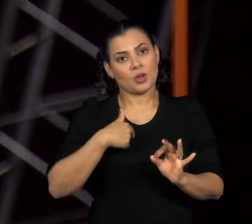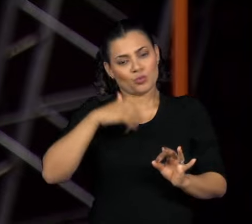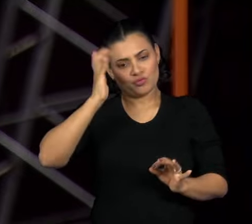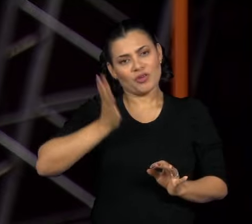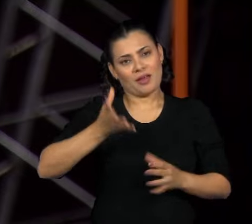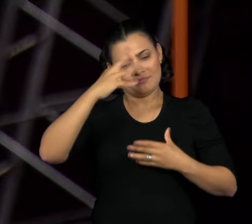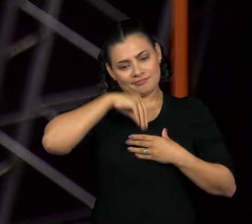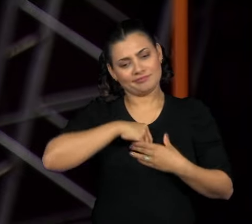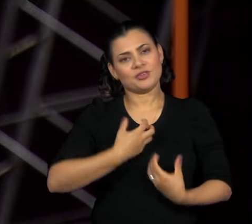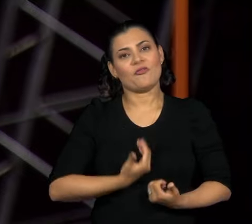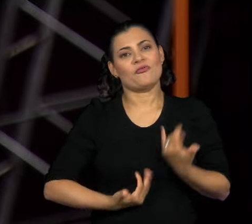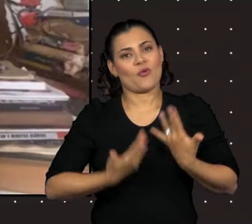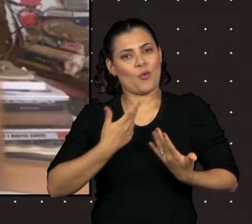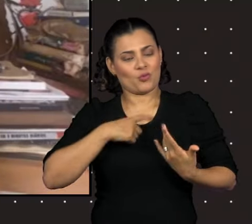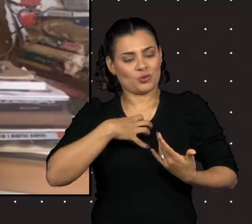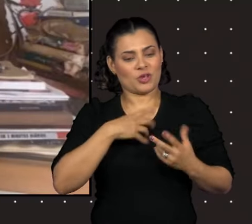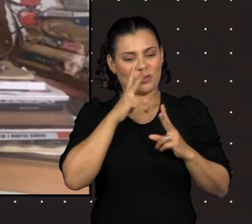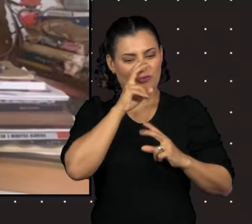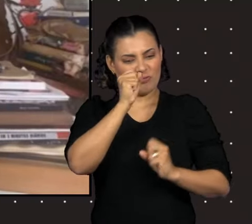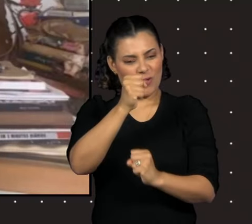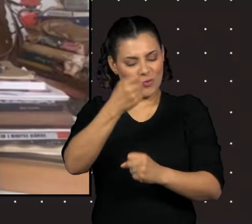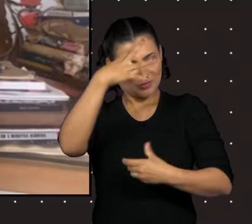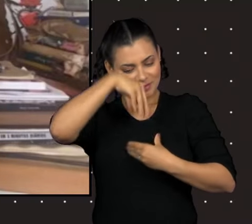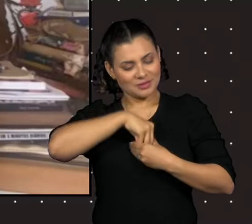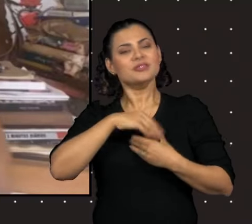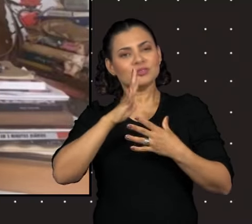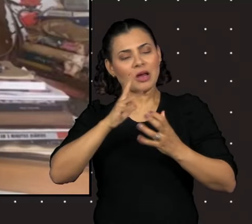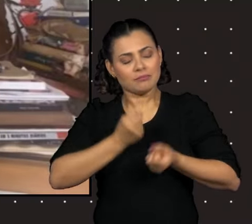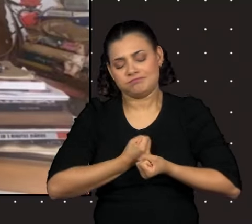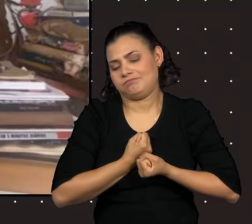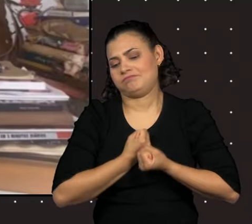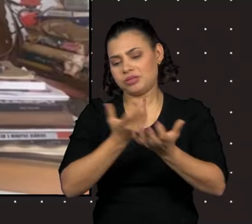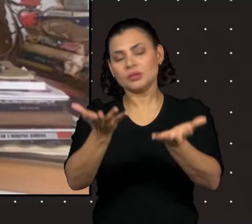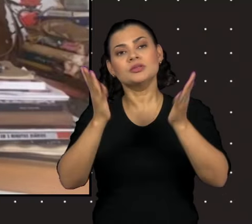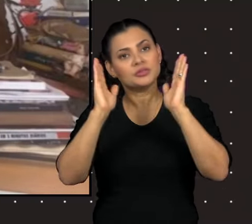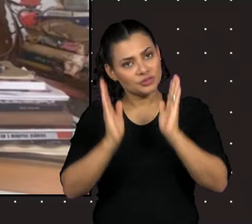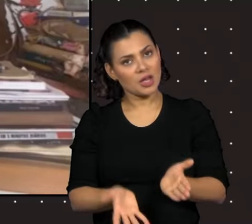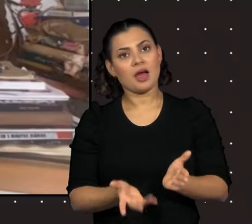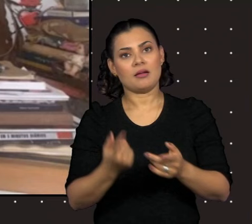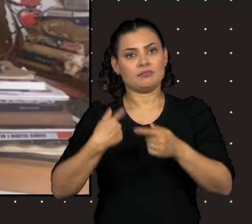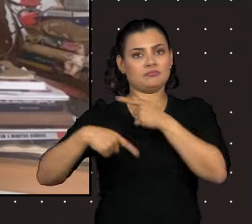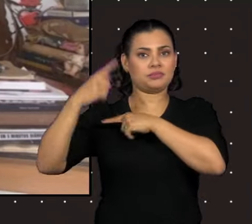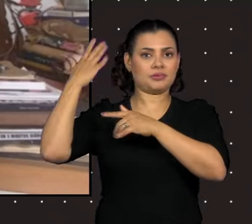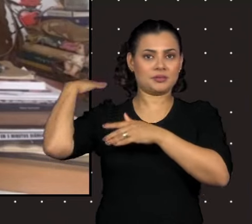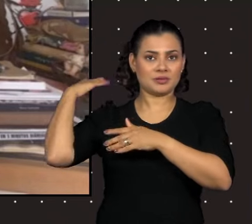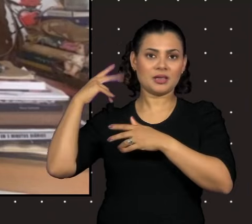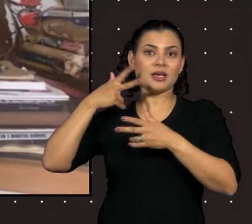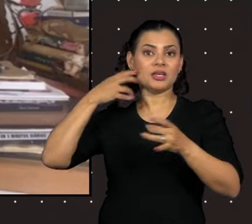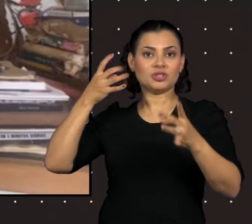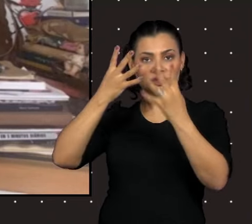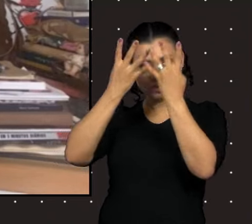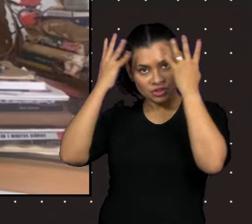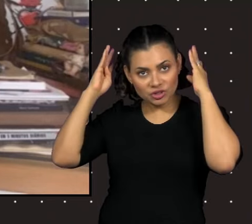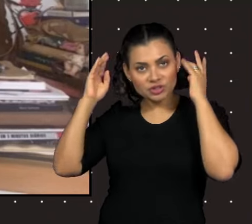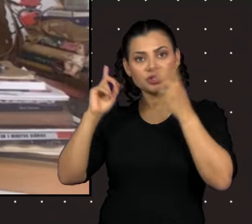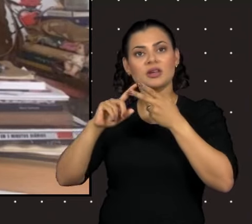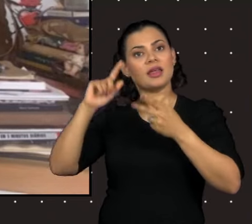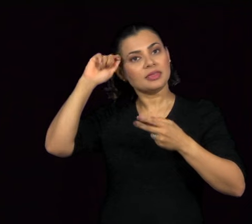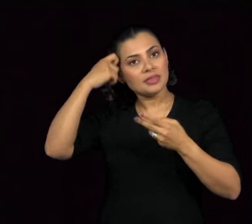né? Toda essa força telúrica, essa coisa assim das minhas raízes indígenas, negras,